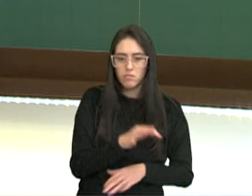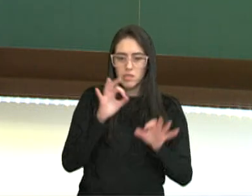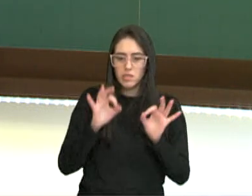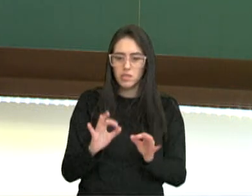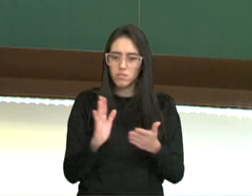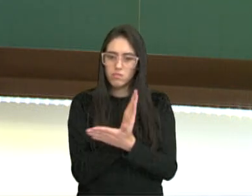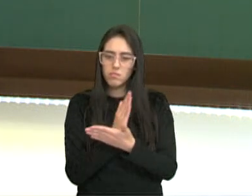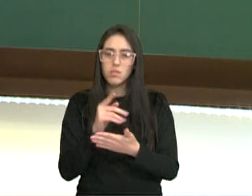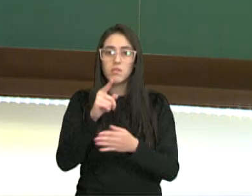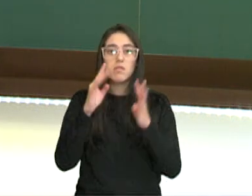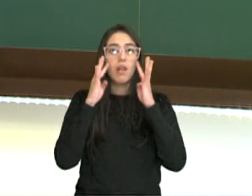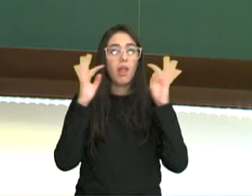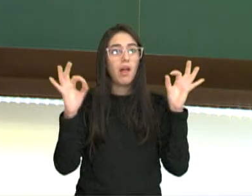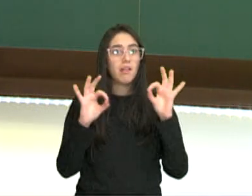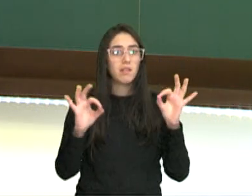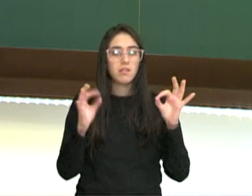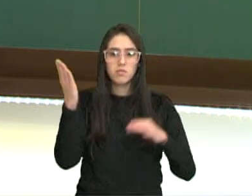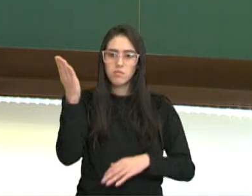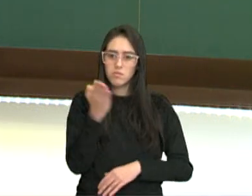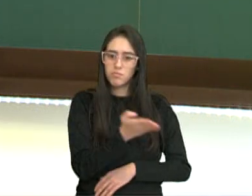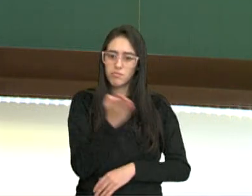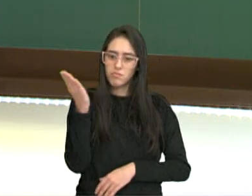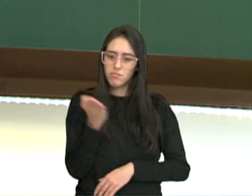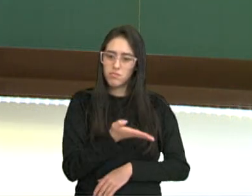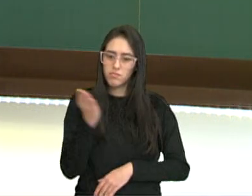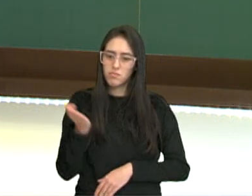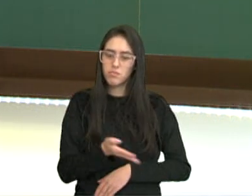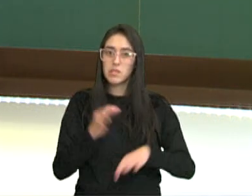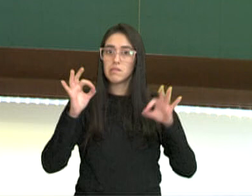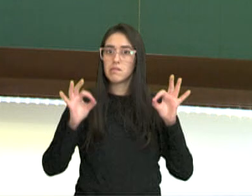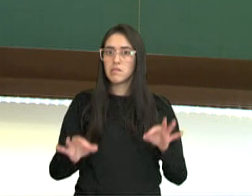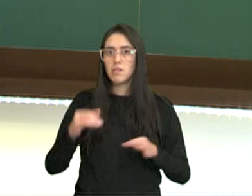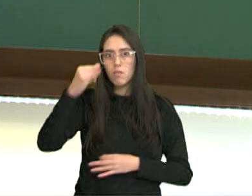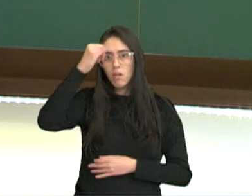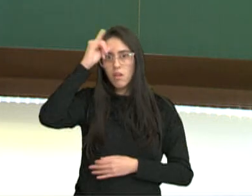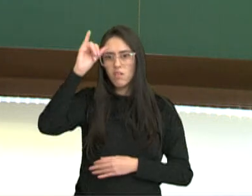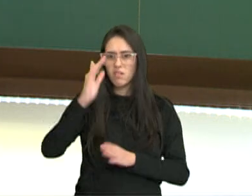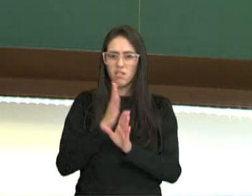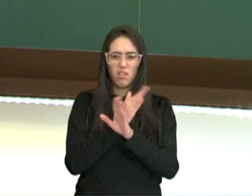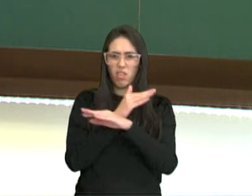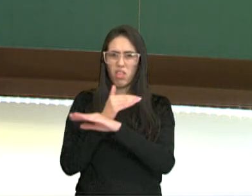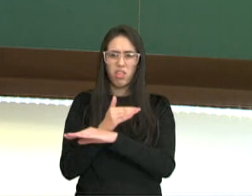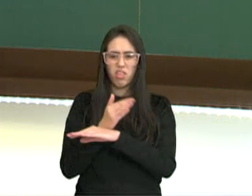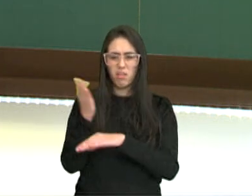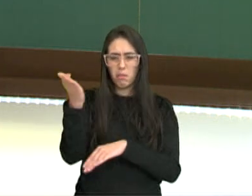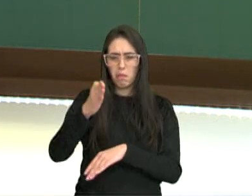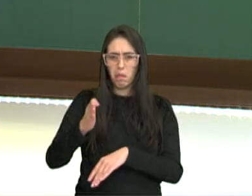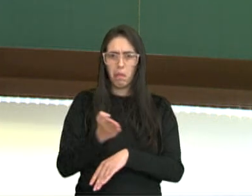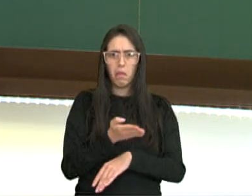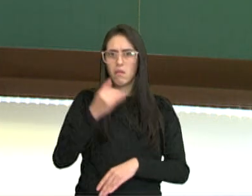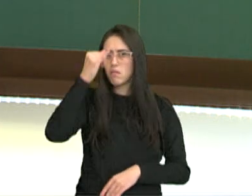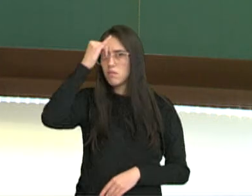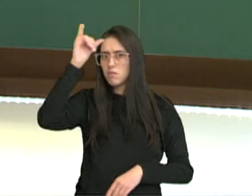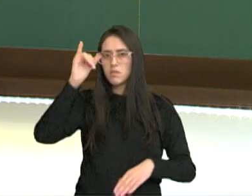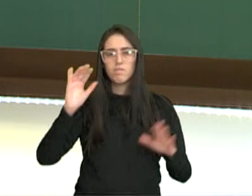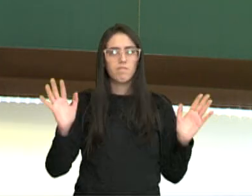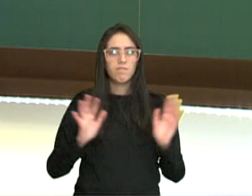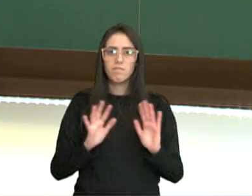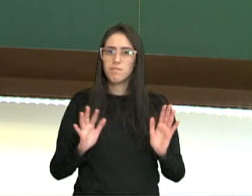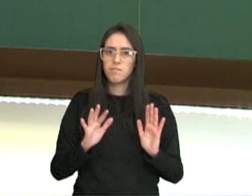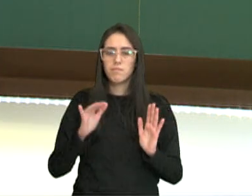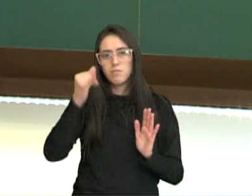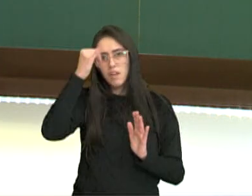e preste atenção para que as diagonais saiam na sequência certa e você não pule aí nenhuma camada quando